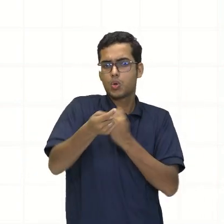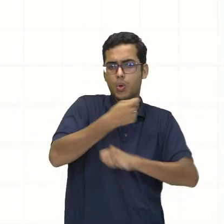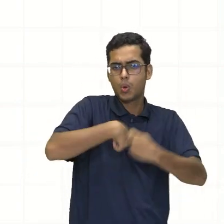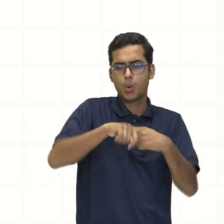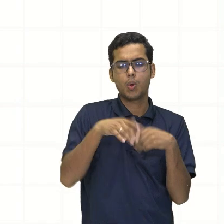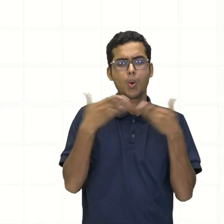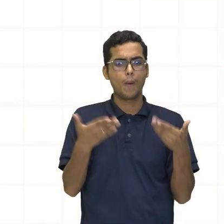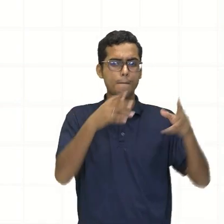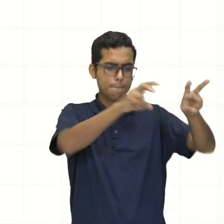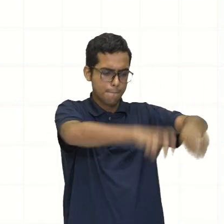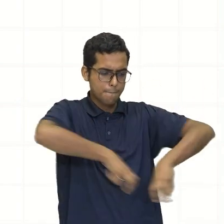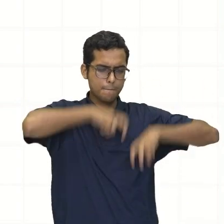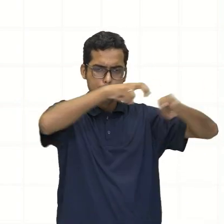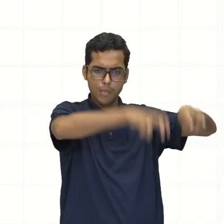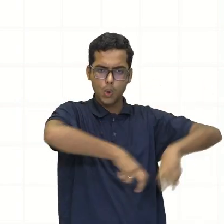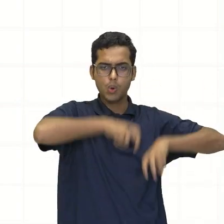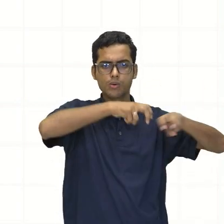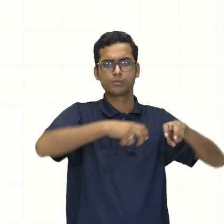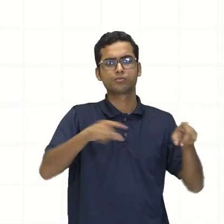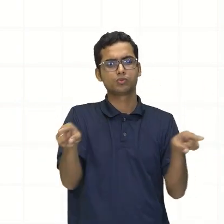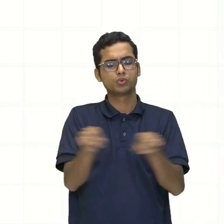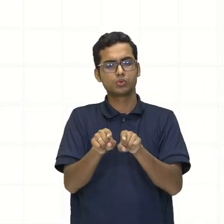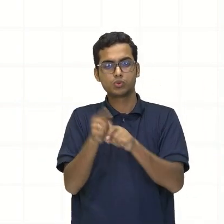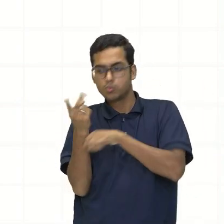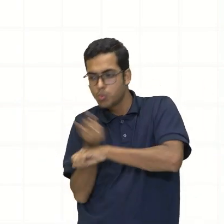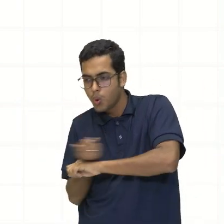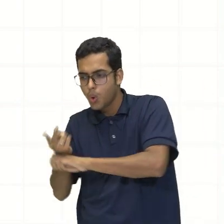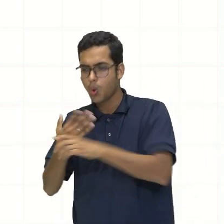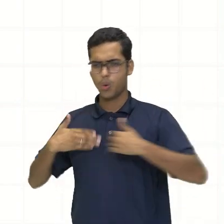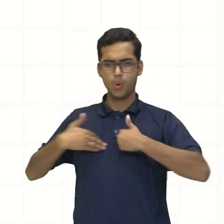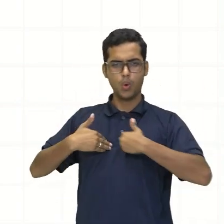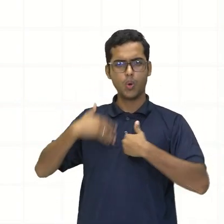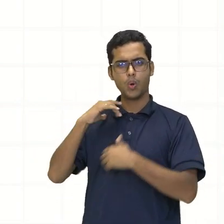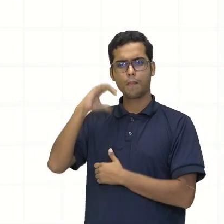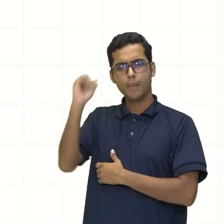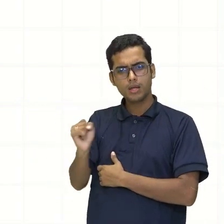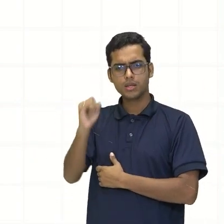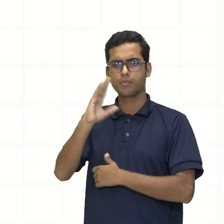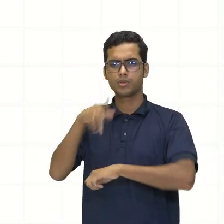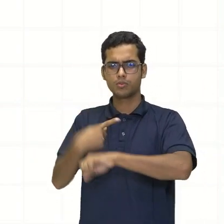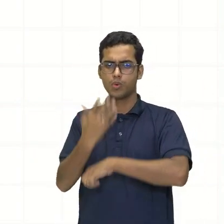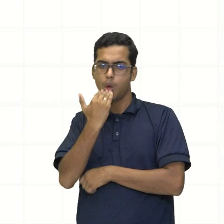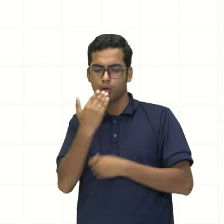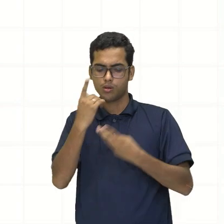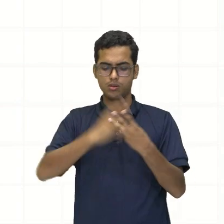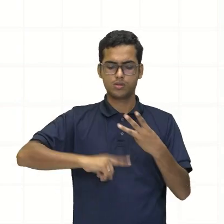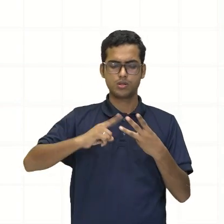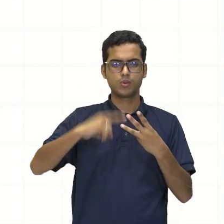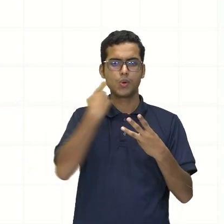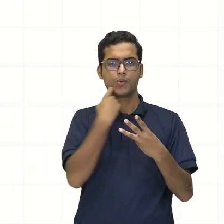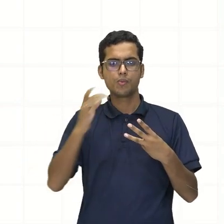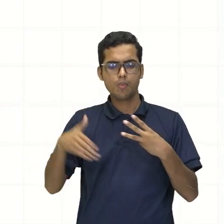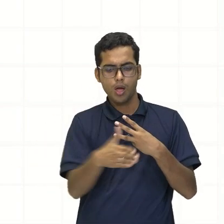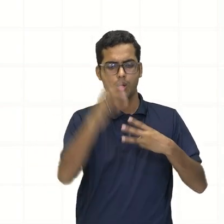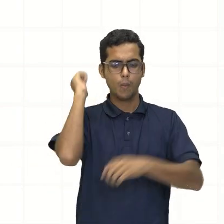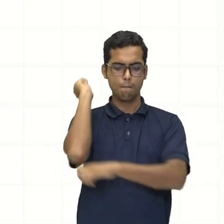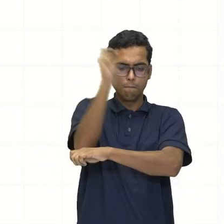sociedades ameríndias era a agricultura, a caça e a pesca,